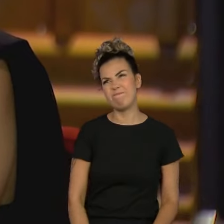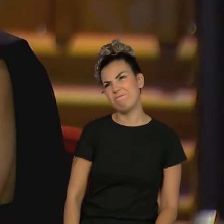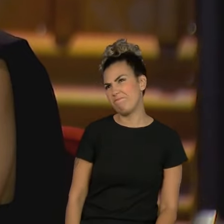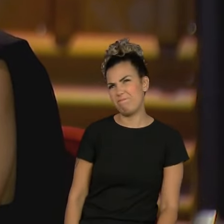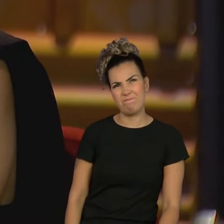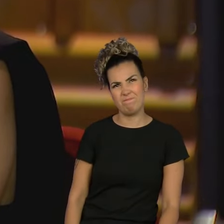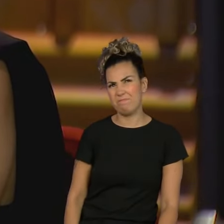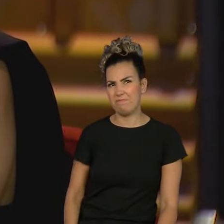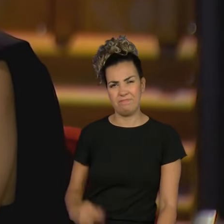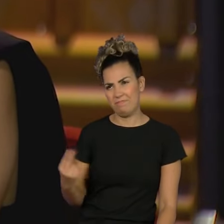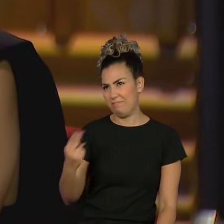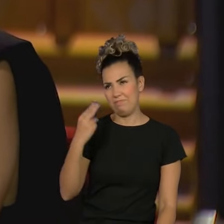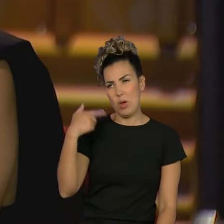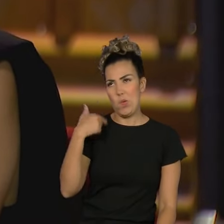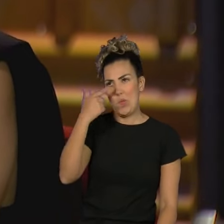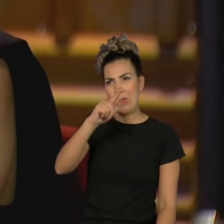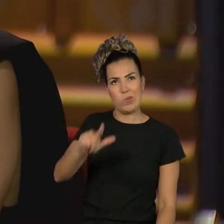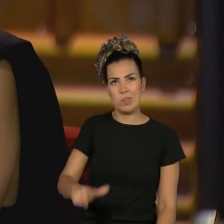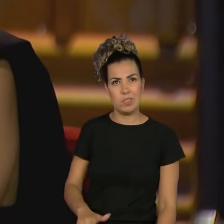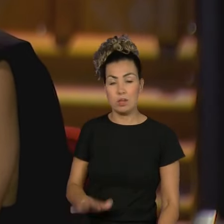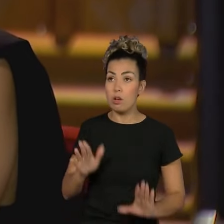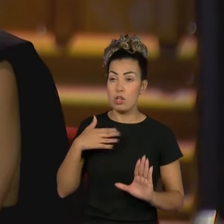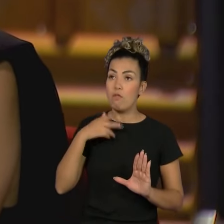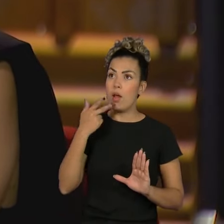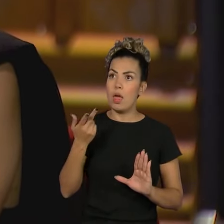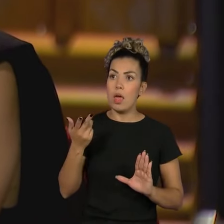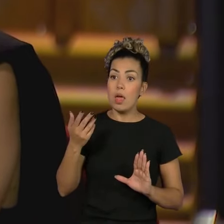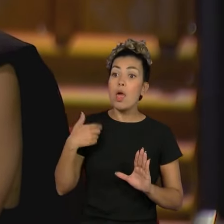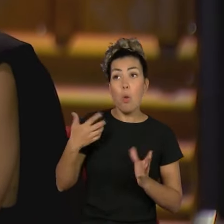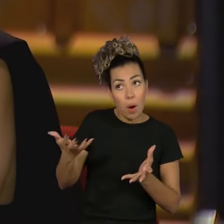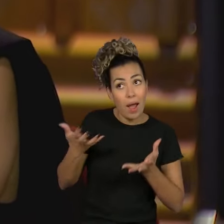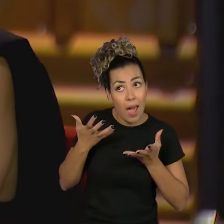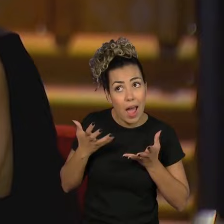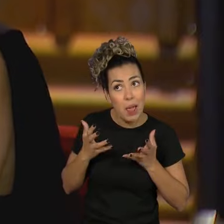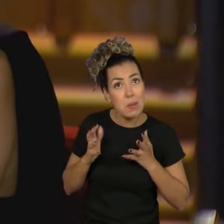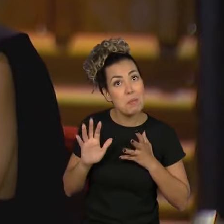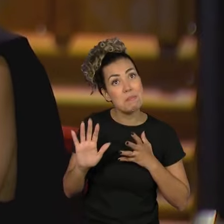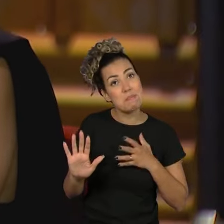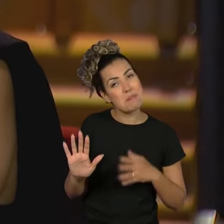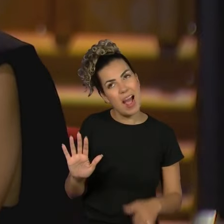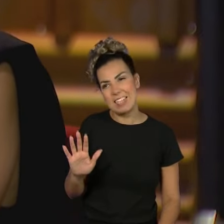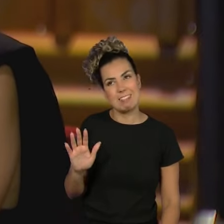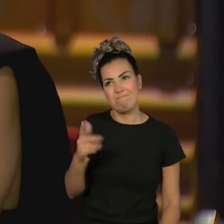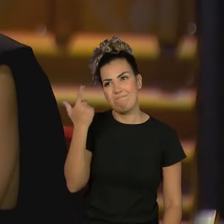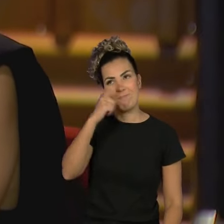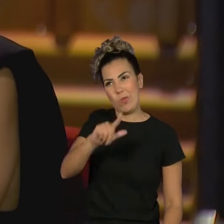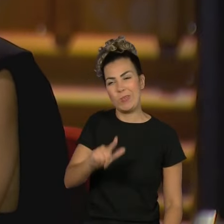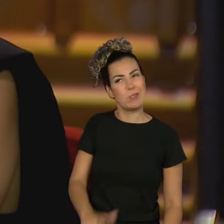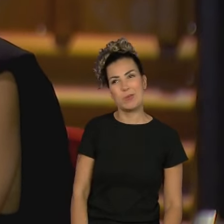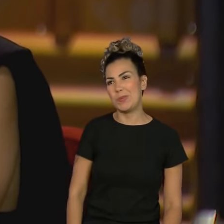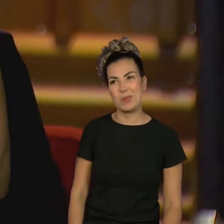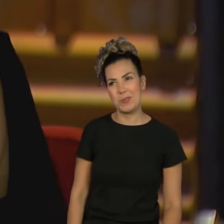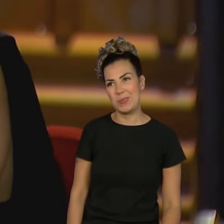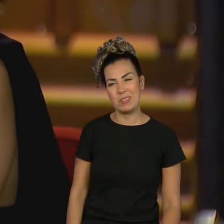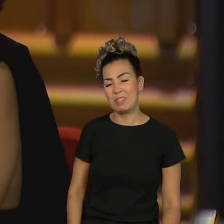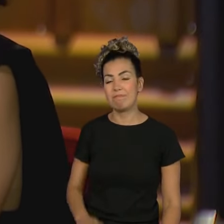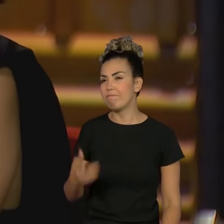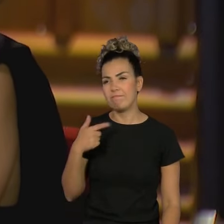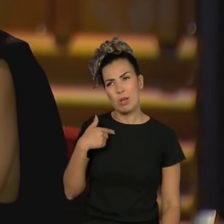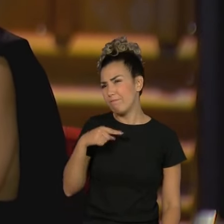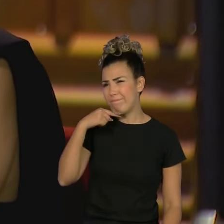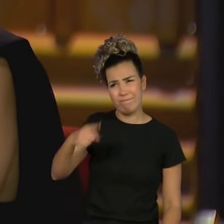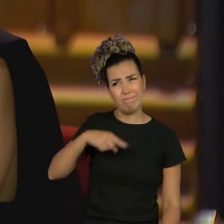mandar não consigo não eu não vou te dizer que no fundo eu não gostaria mas não consigo mais nunca